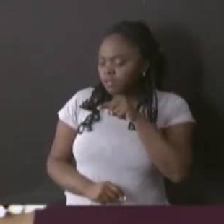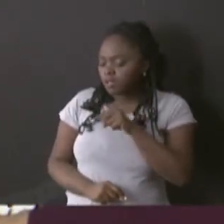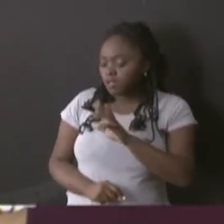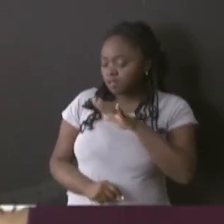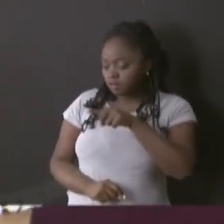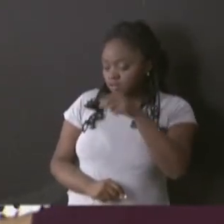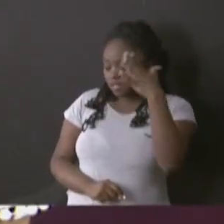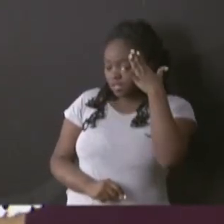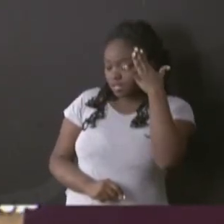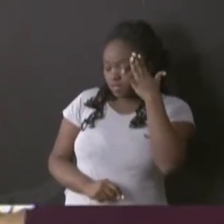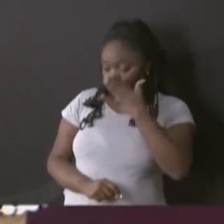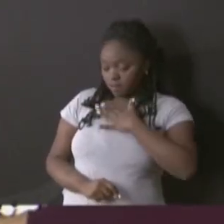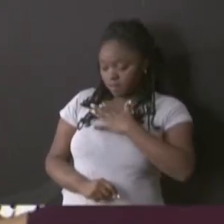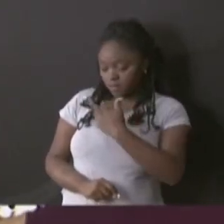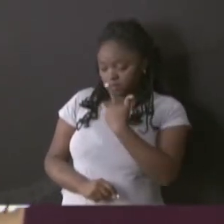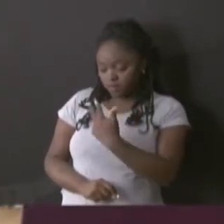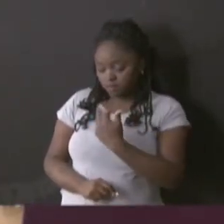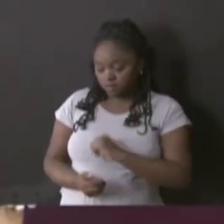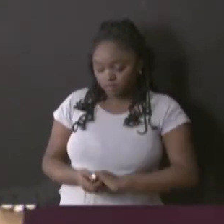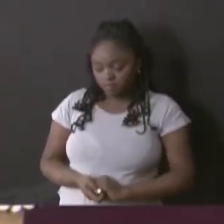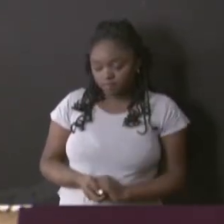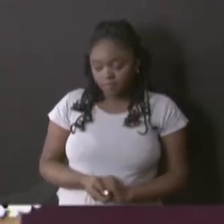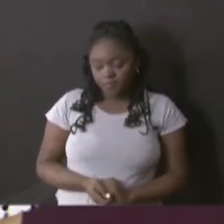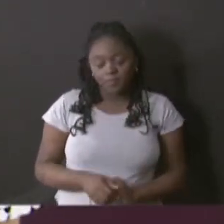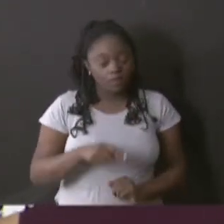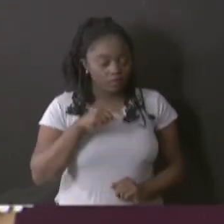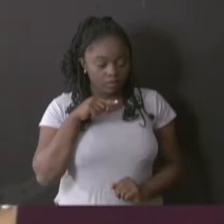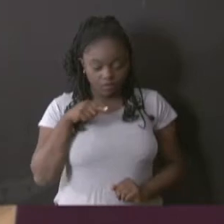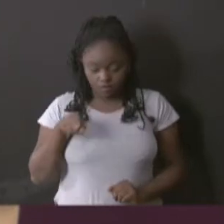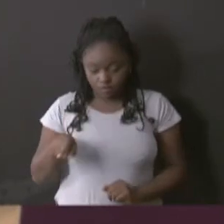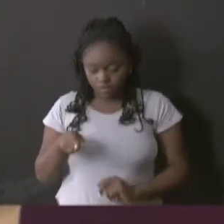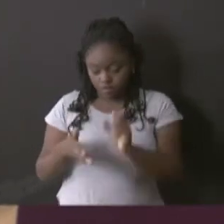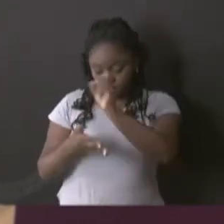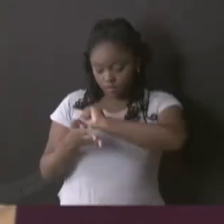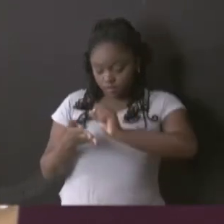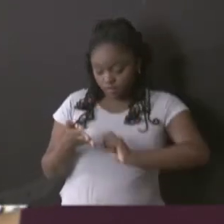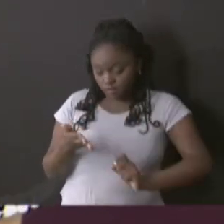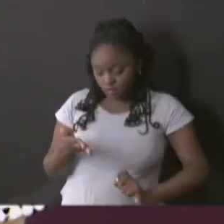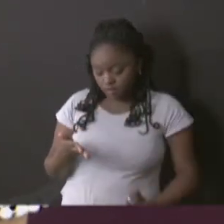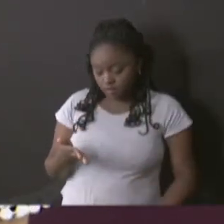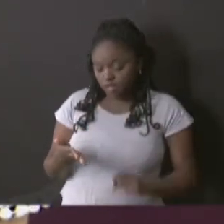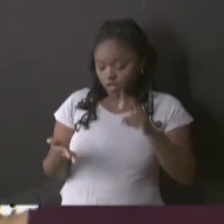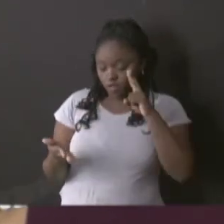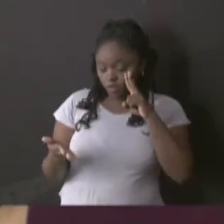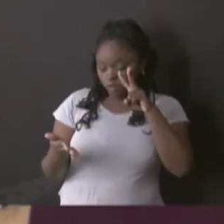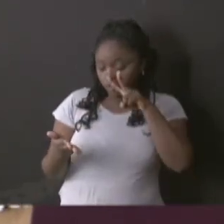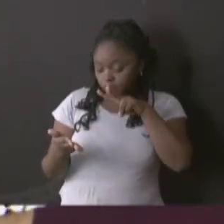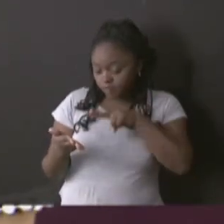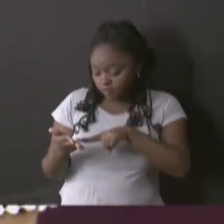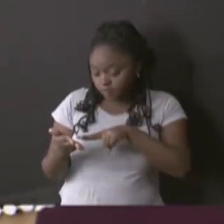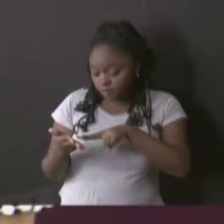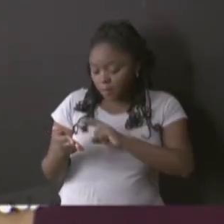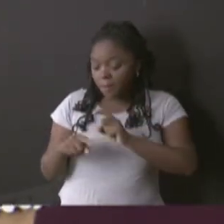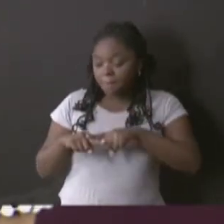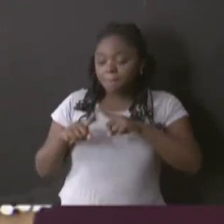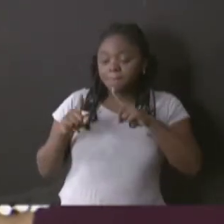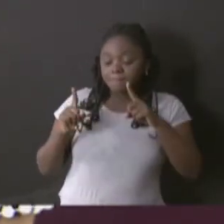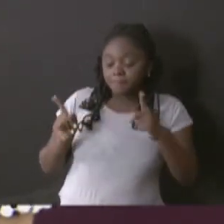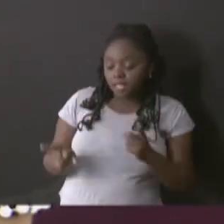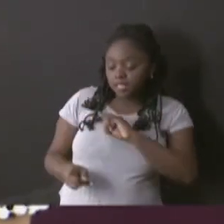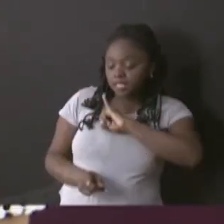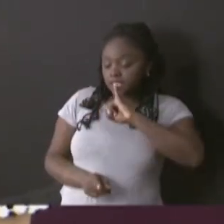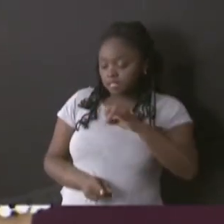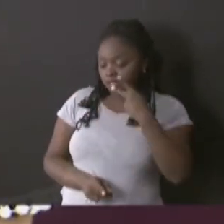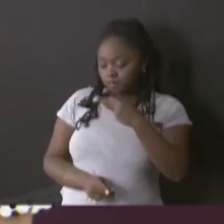minha língua, então escreve do jeito que você sabe, eu vou considerar o conteúdo, mas se você prometer para